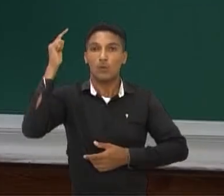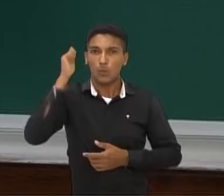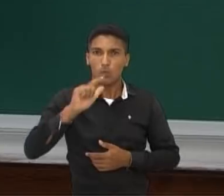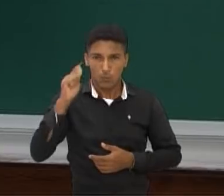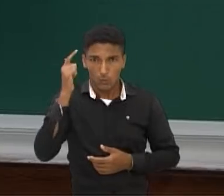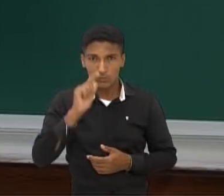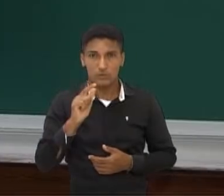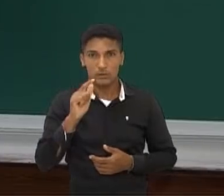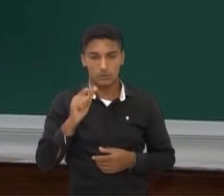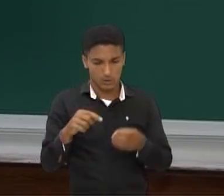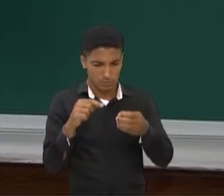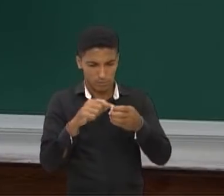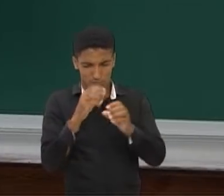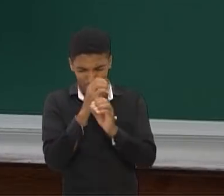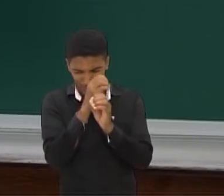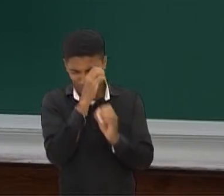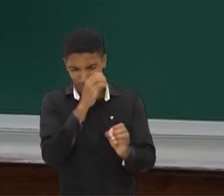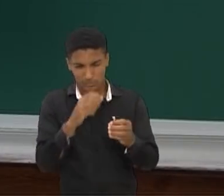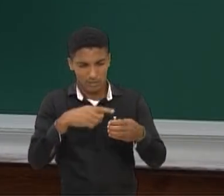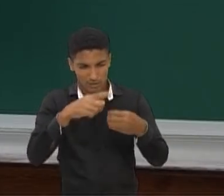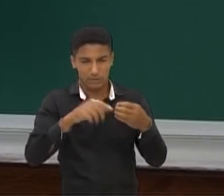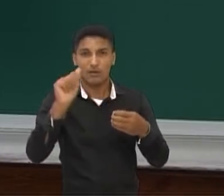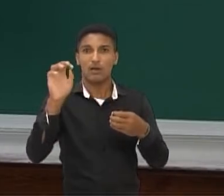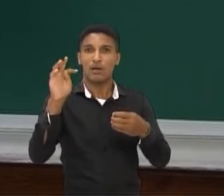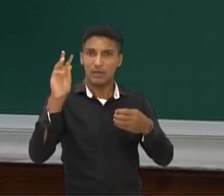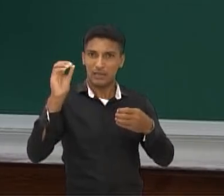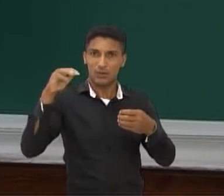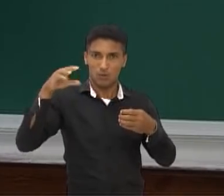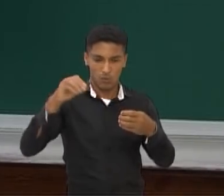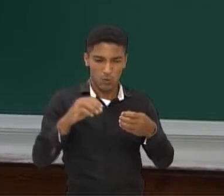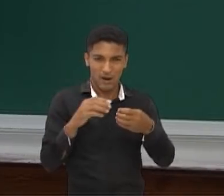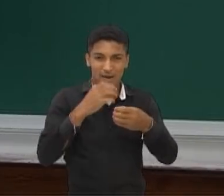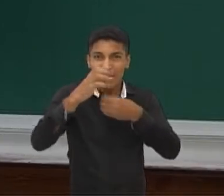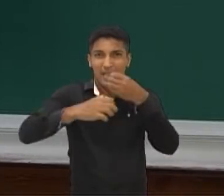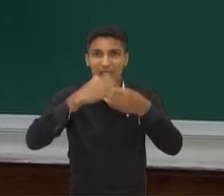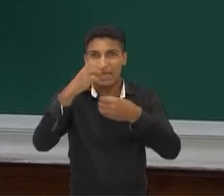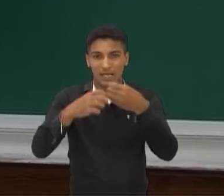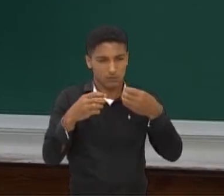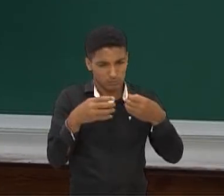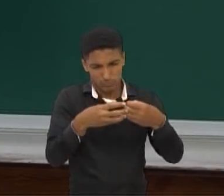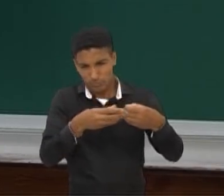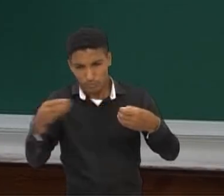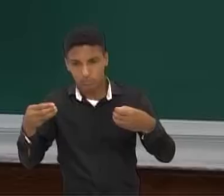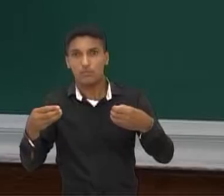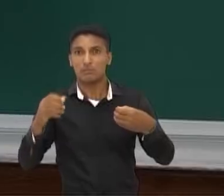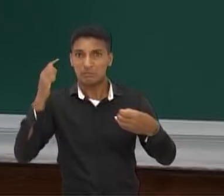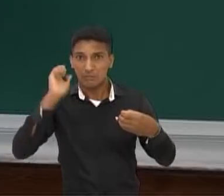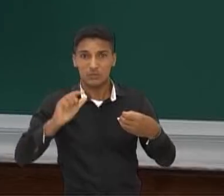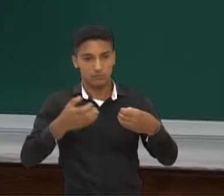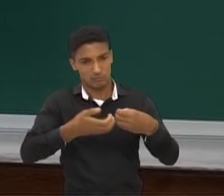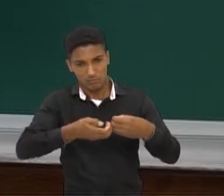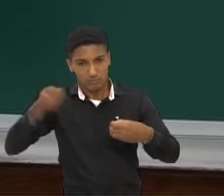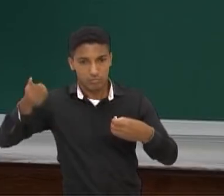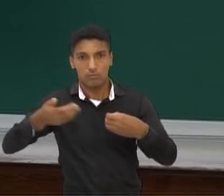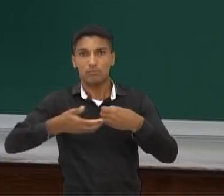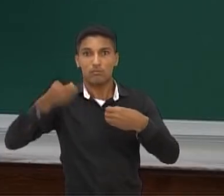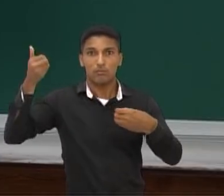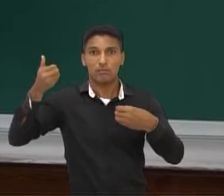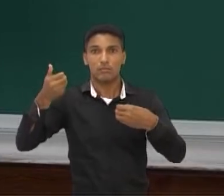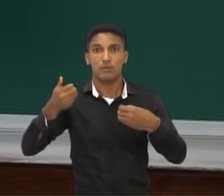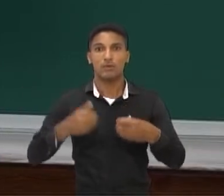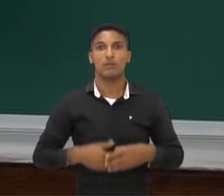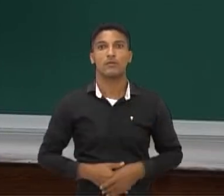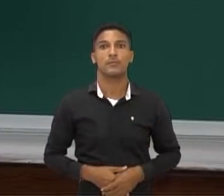conseguiu avançar no modelo porque, na verdade, ele arrancou o elétron. Então, ele descobriu, você pode pensar assim, ele descobriu